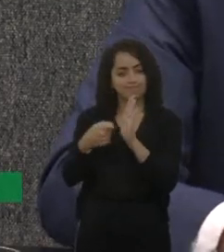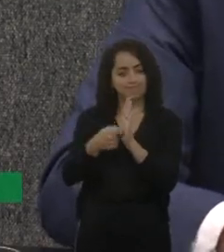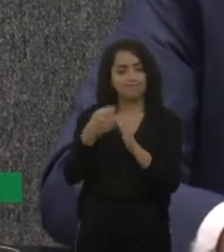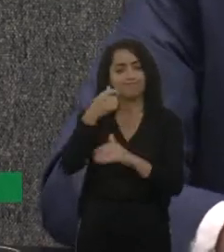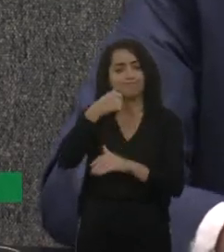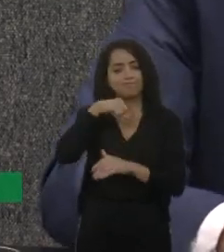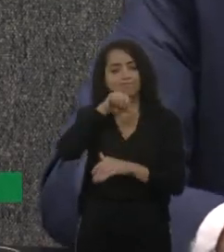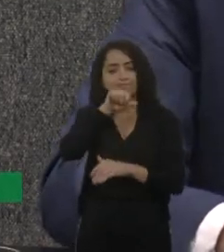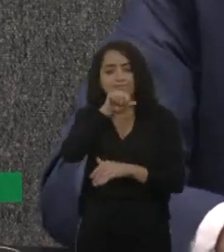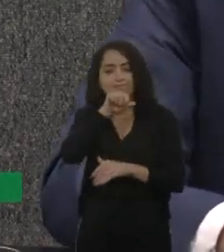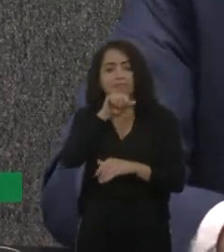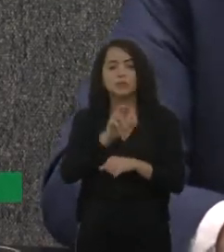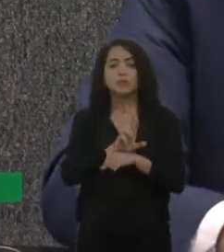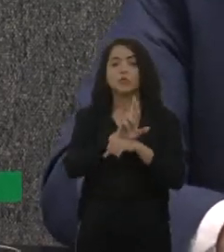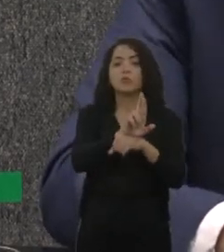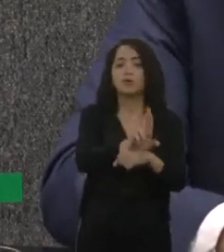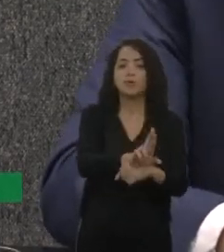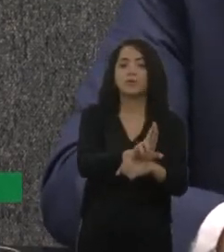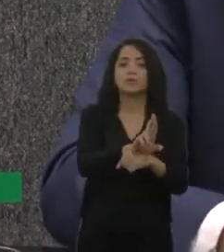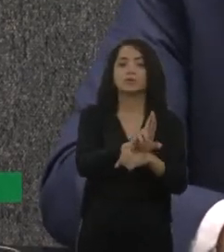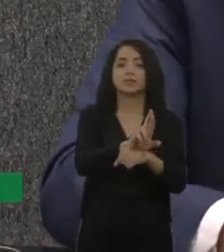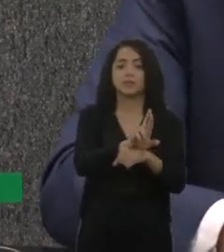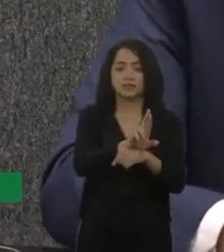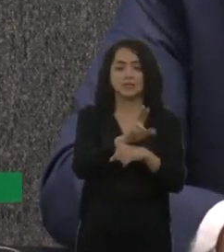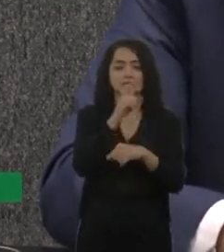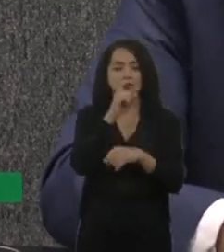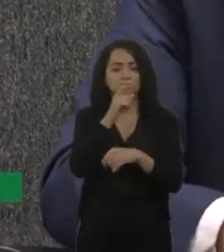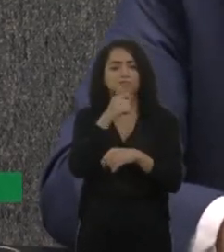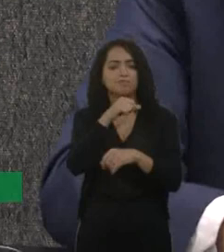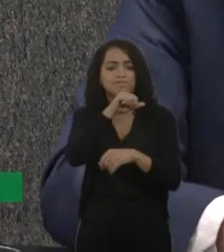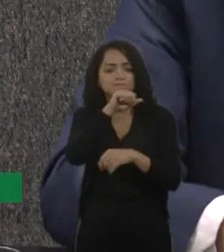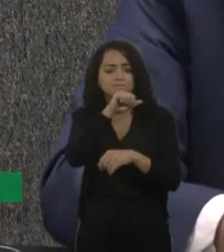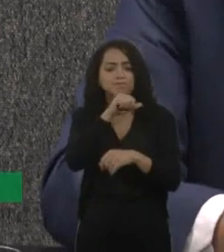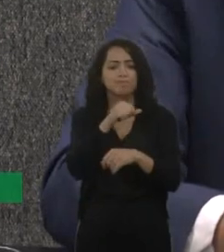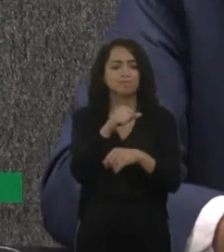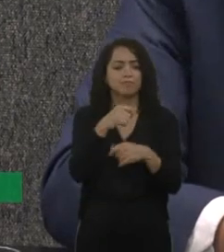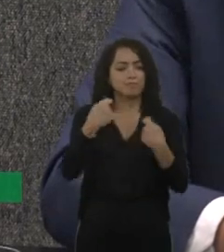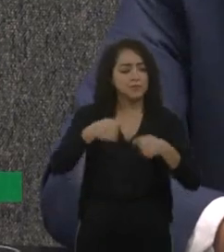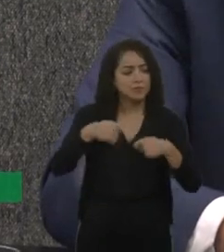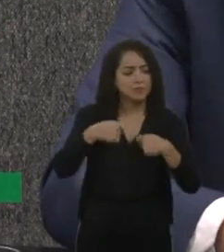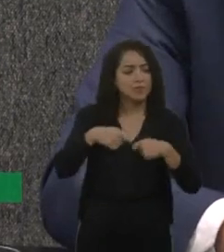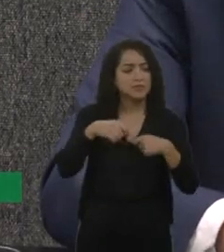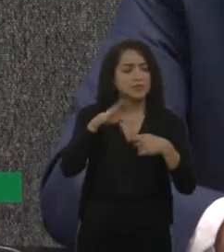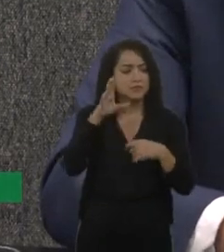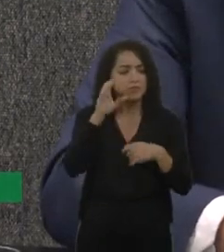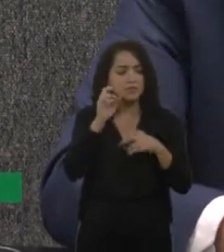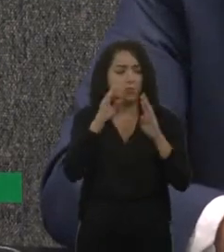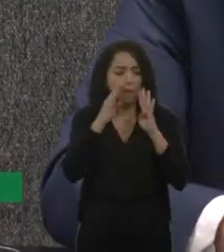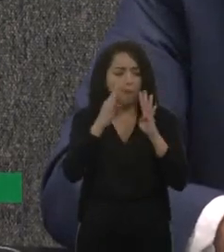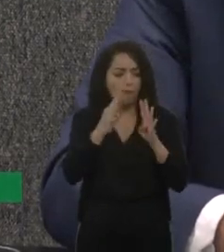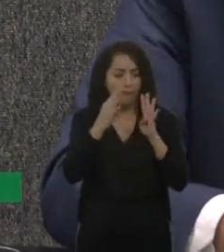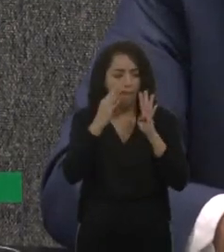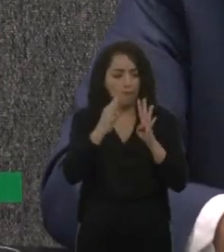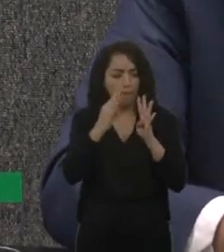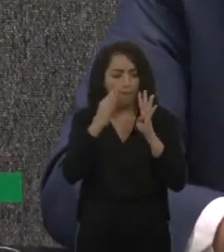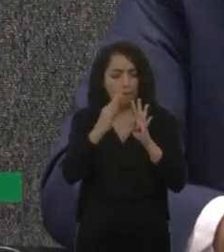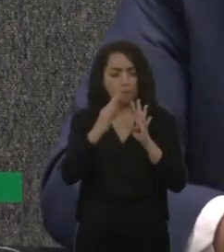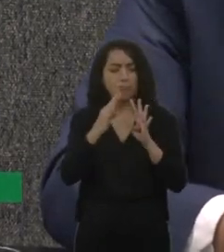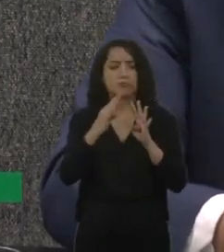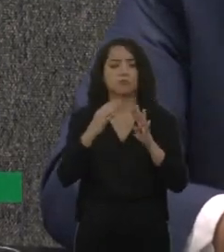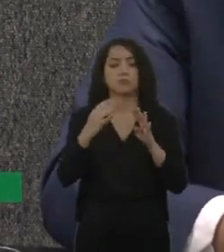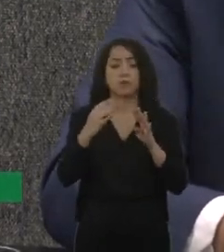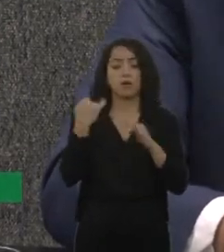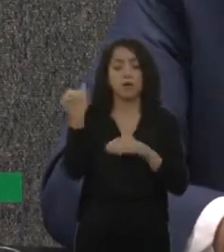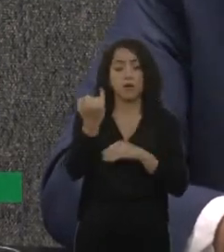uma representante de um grupo que precisa ser ouvido. Que esse evento ele traz a importância de a gente estar